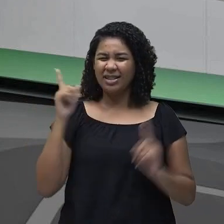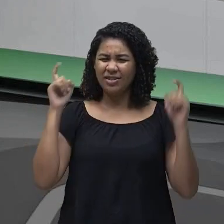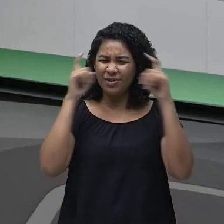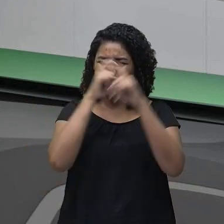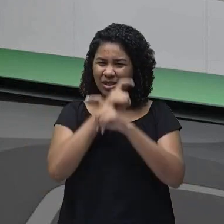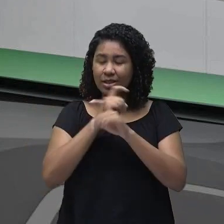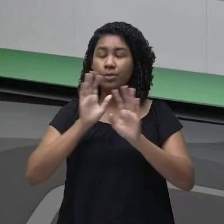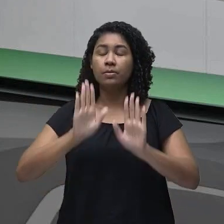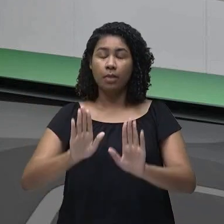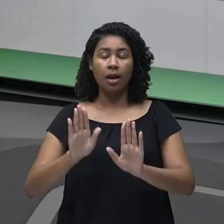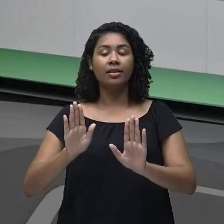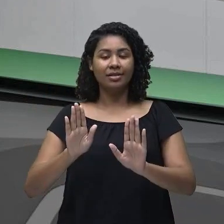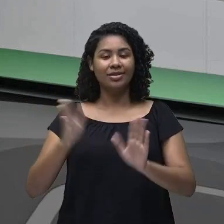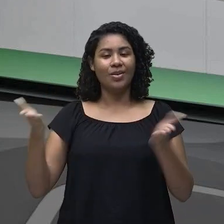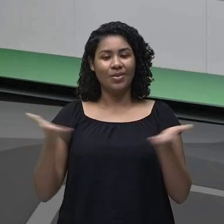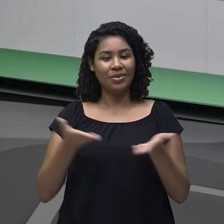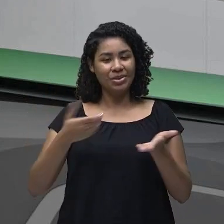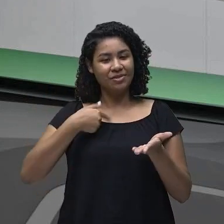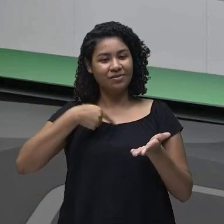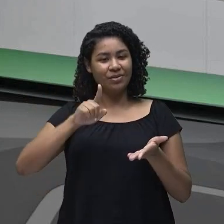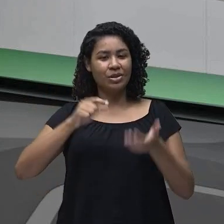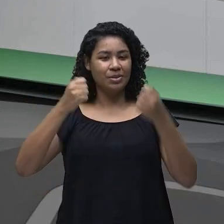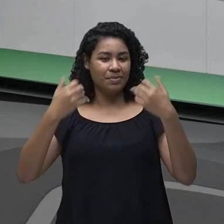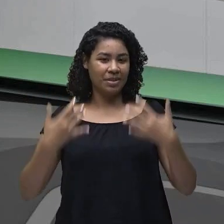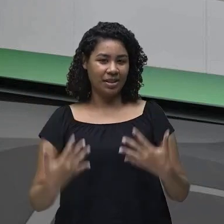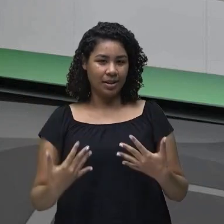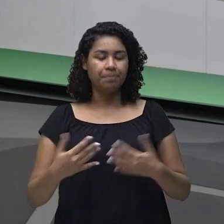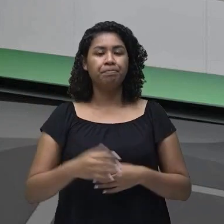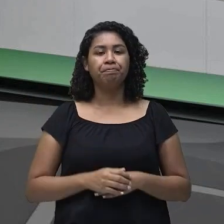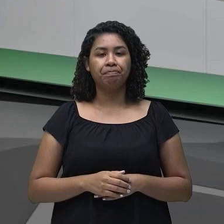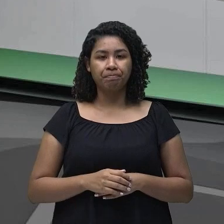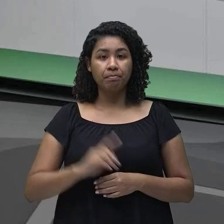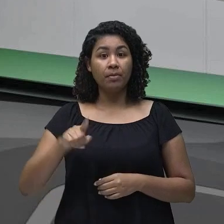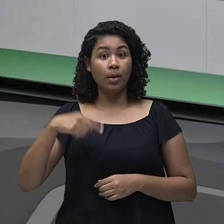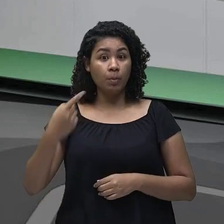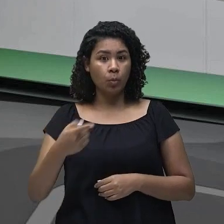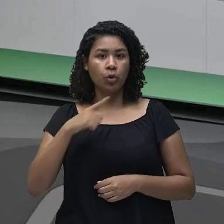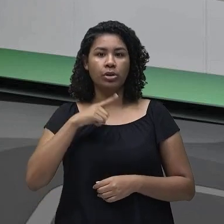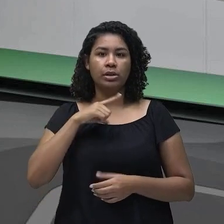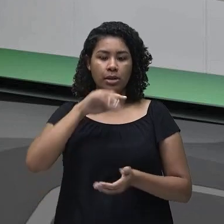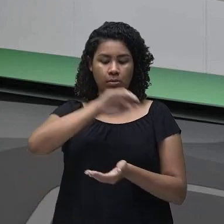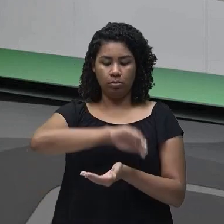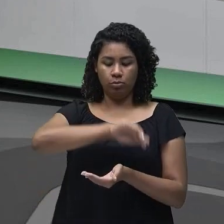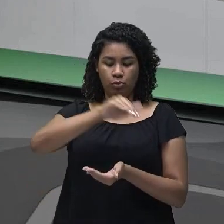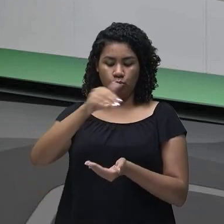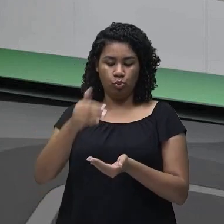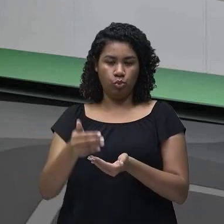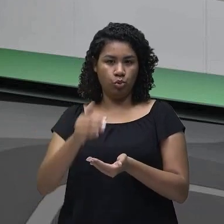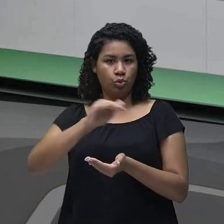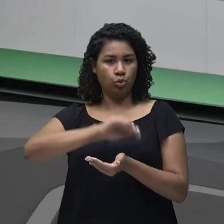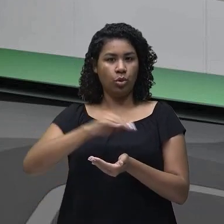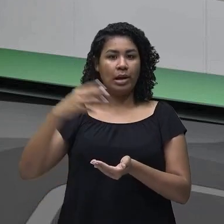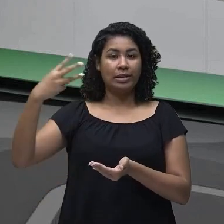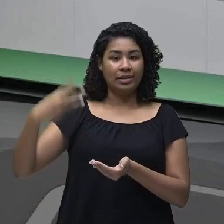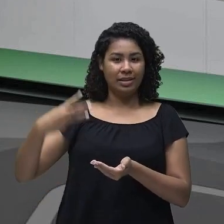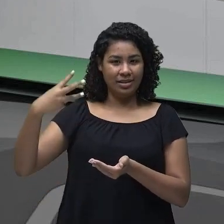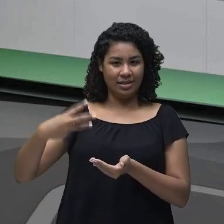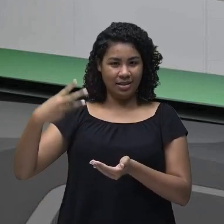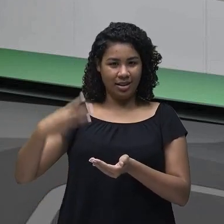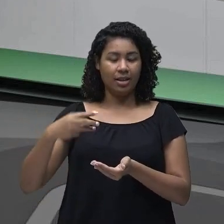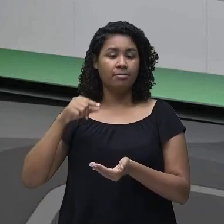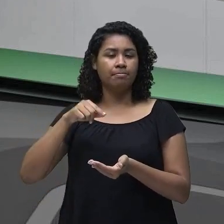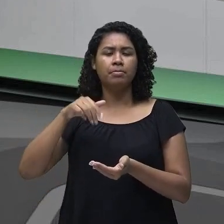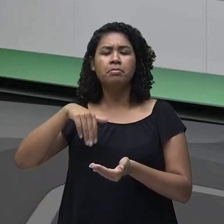vai falar bastante na aula de hoje. Logo em seguida, a gente tem a camada que fica bem ao centro, que é a camada mais fria